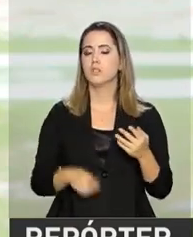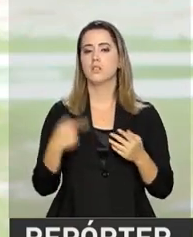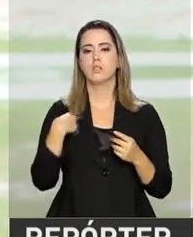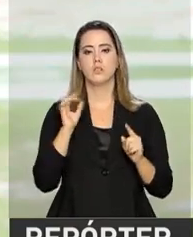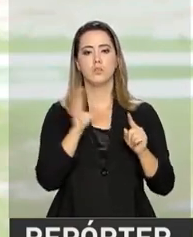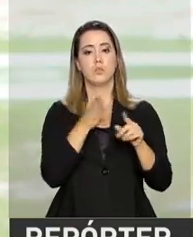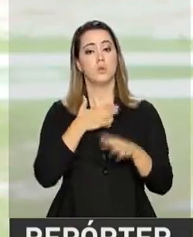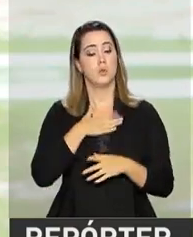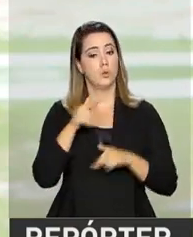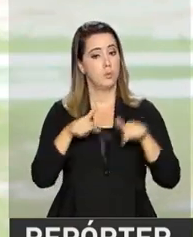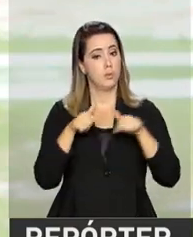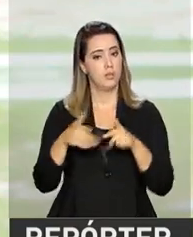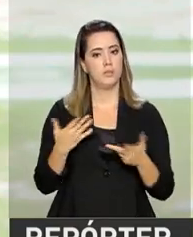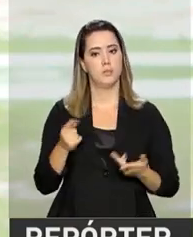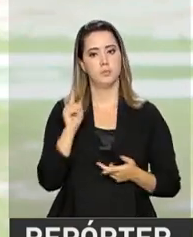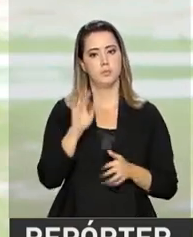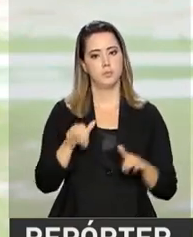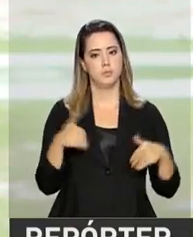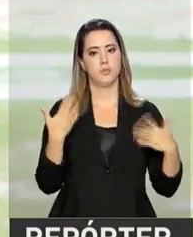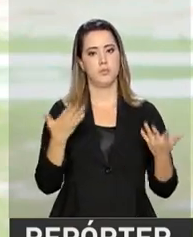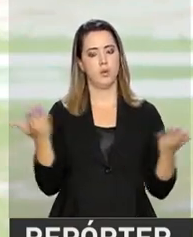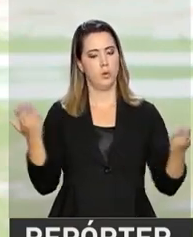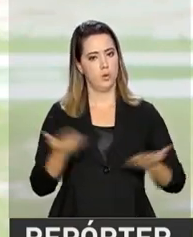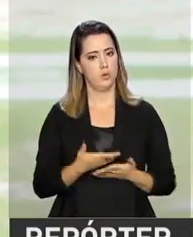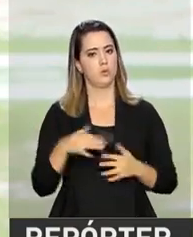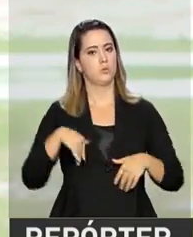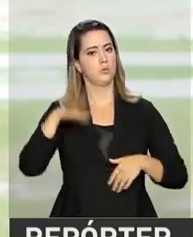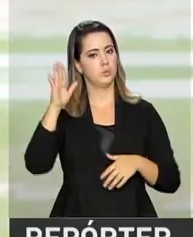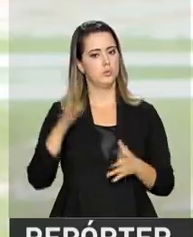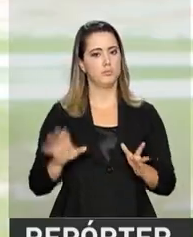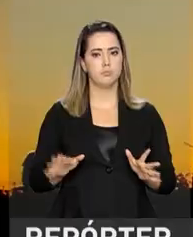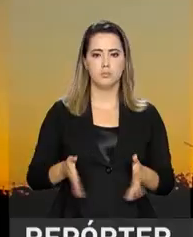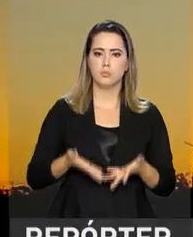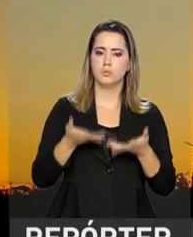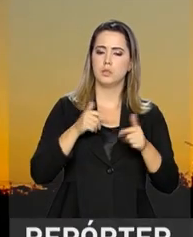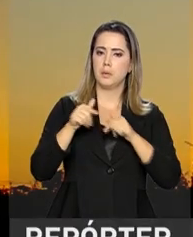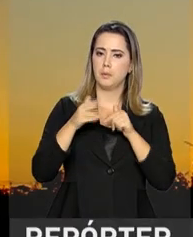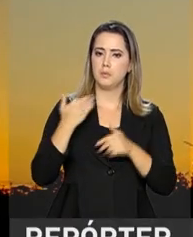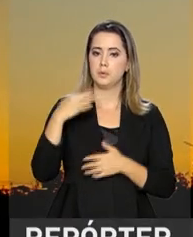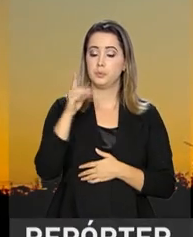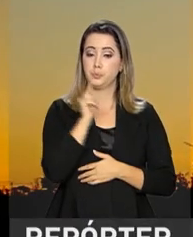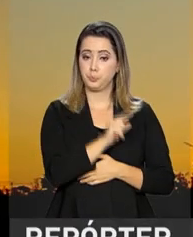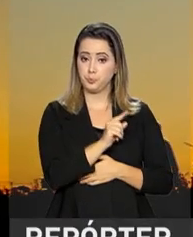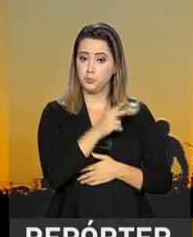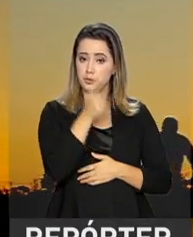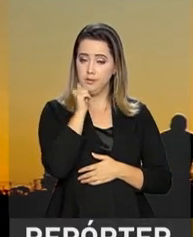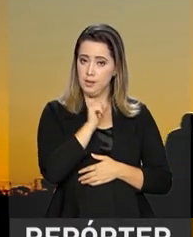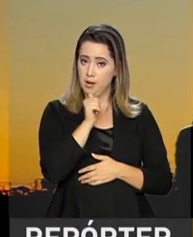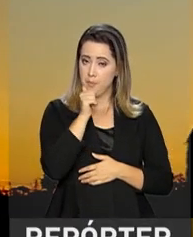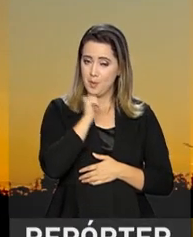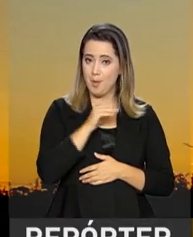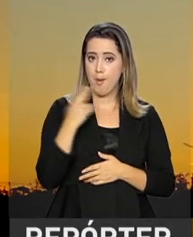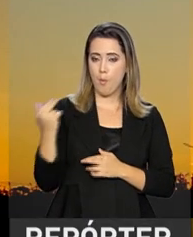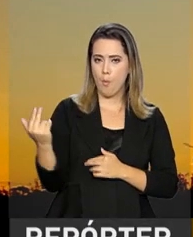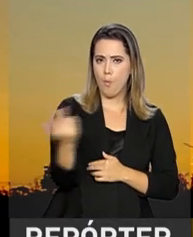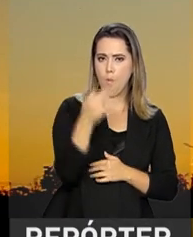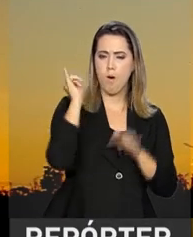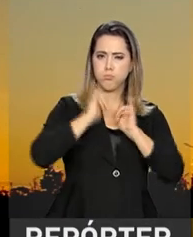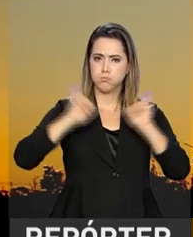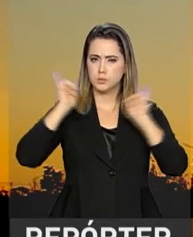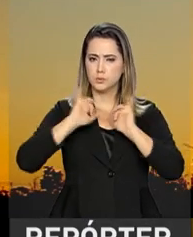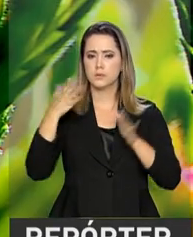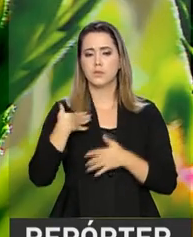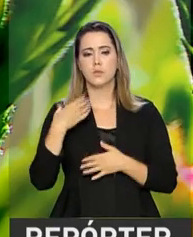muito no meu trabalho, né? Então hoje eu sou uma pessoa muito mais produtiva. E a história da Jussiara só confirma os dados divulgados